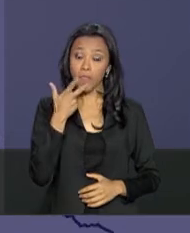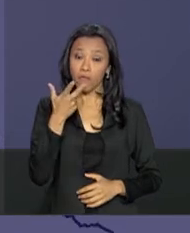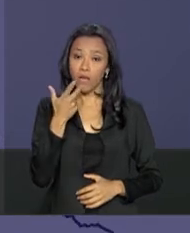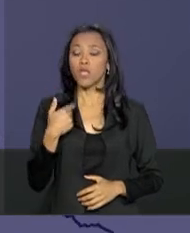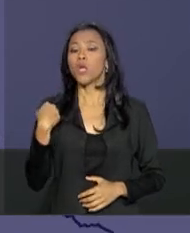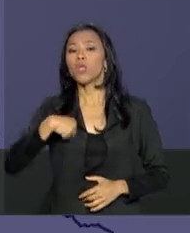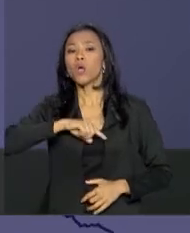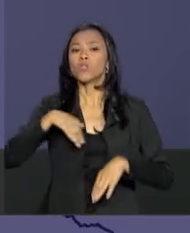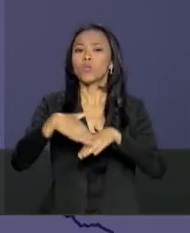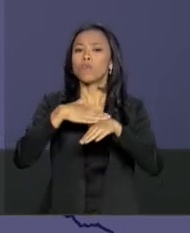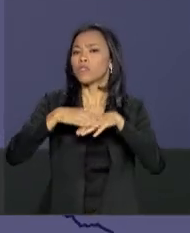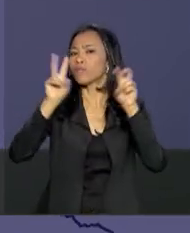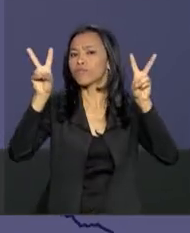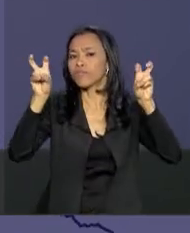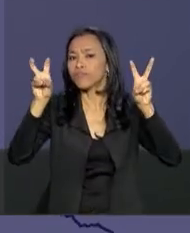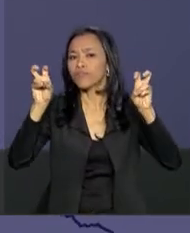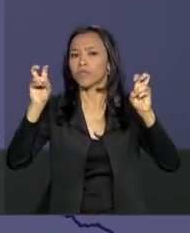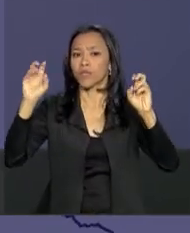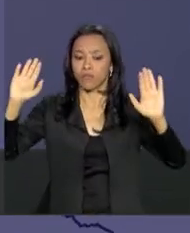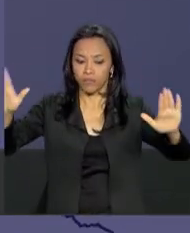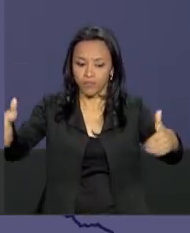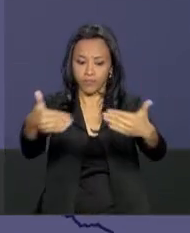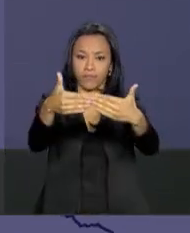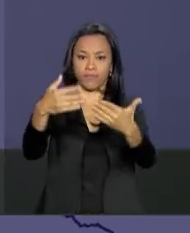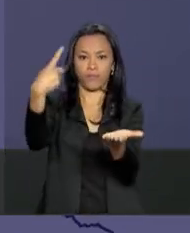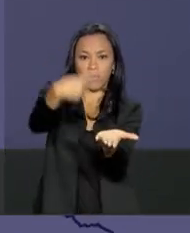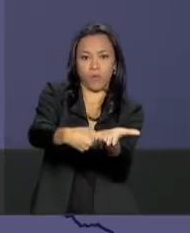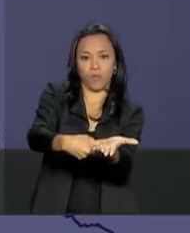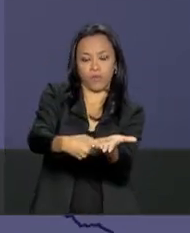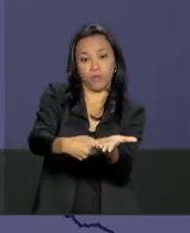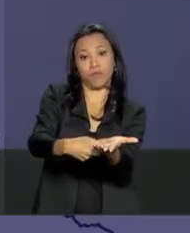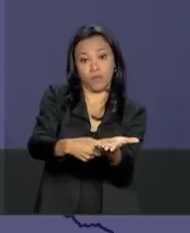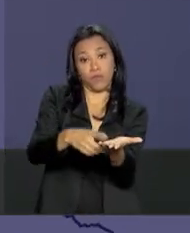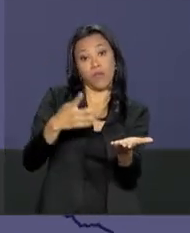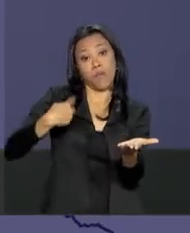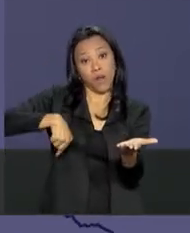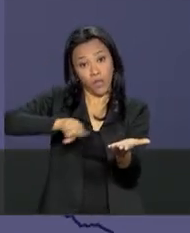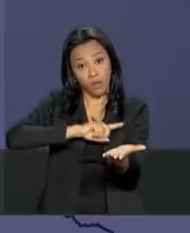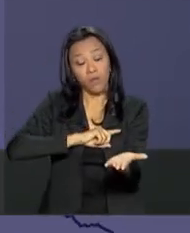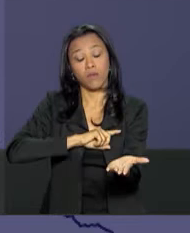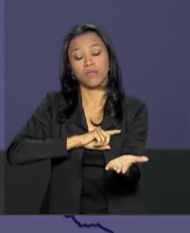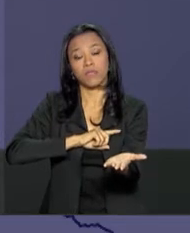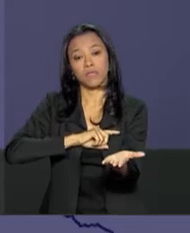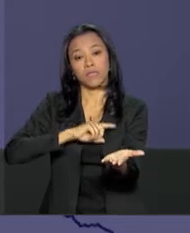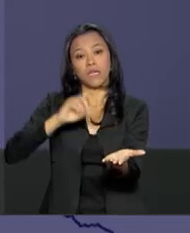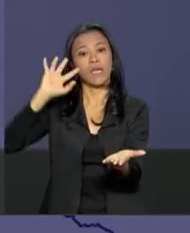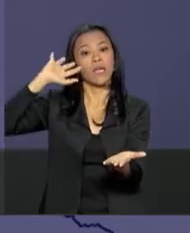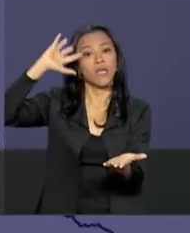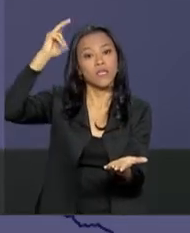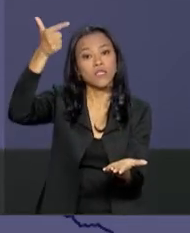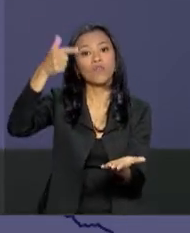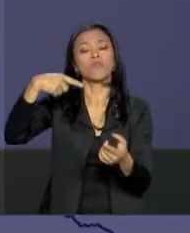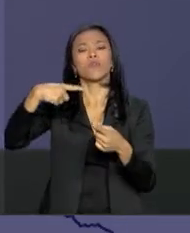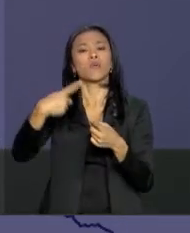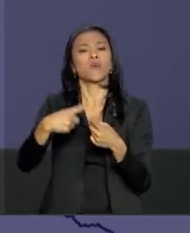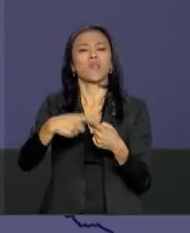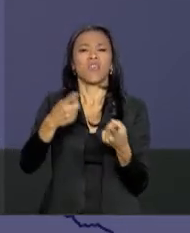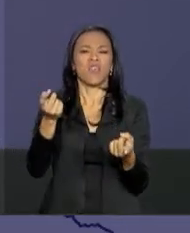de acordos para nós enfrentarmos os chamados delitos transnacionais